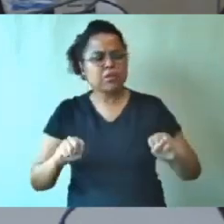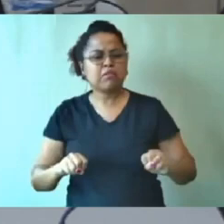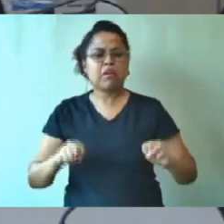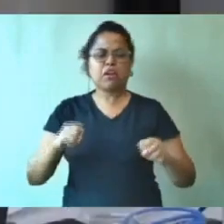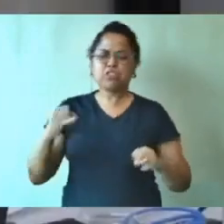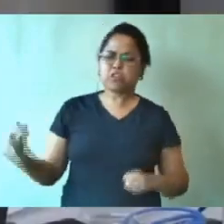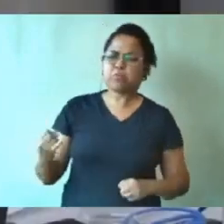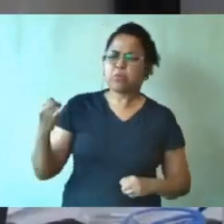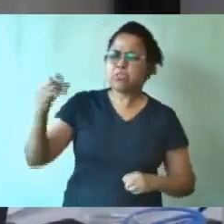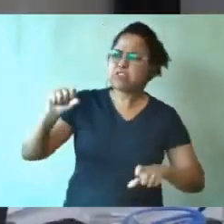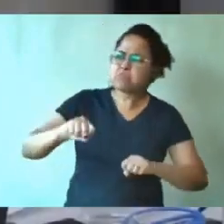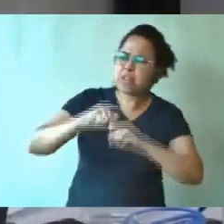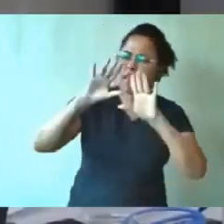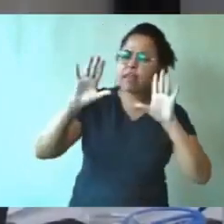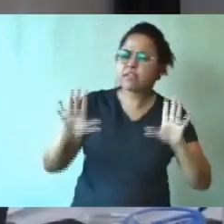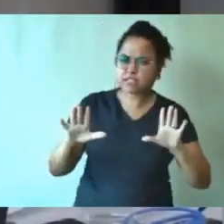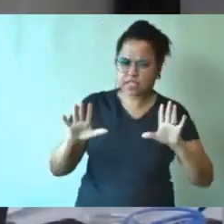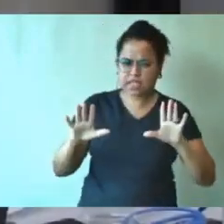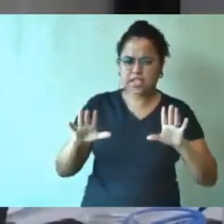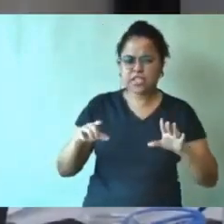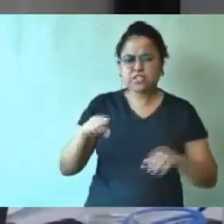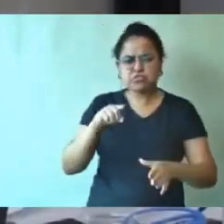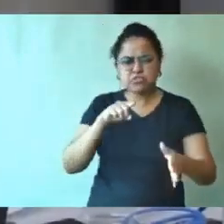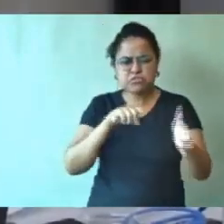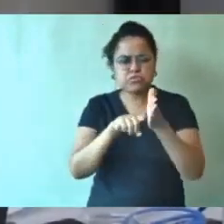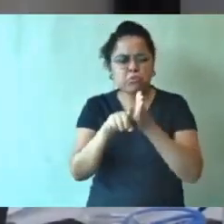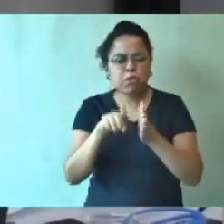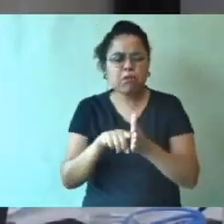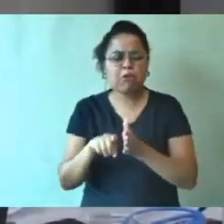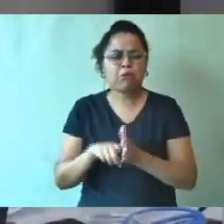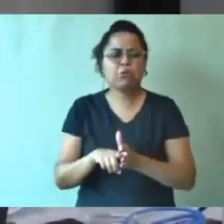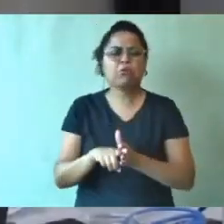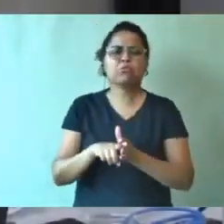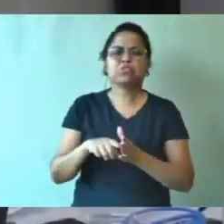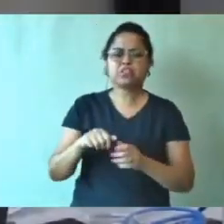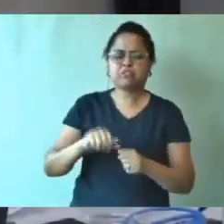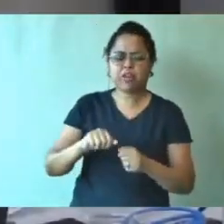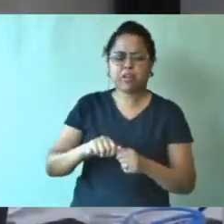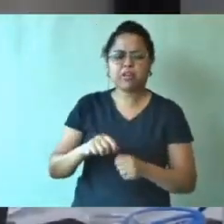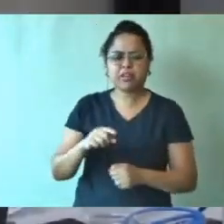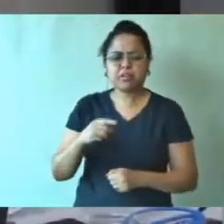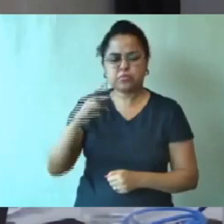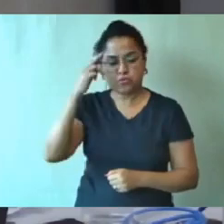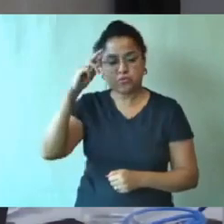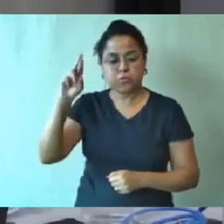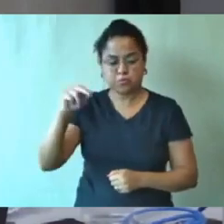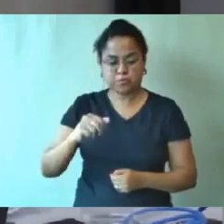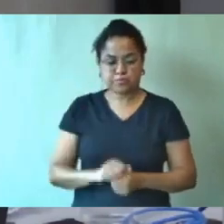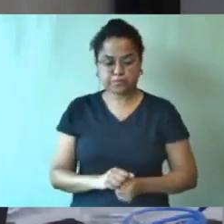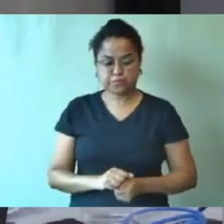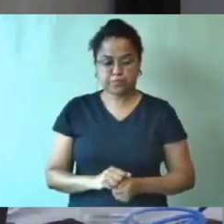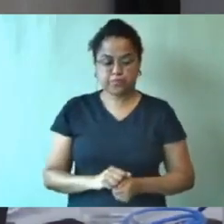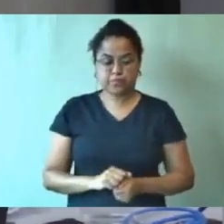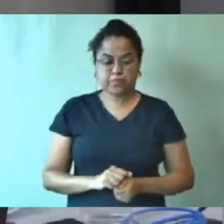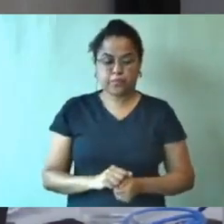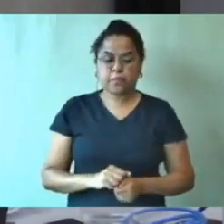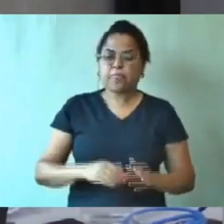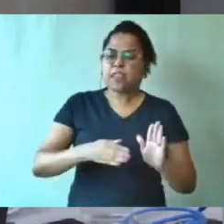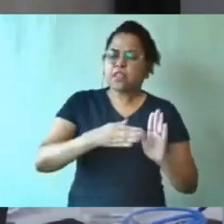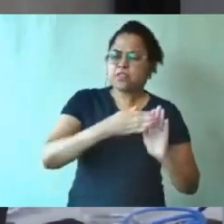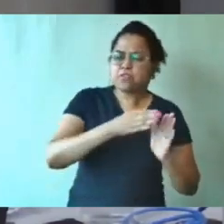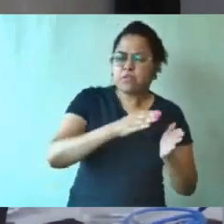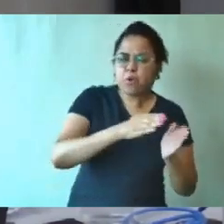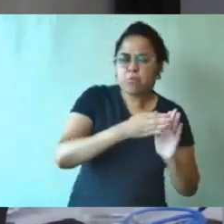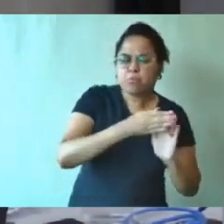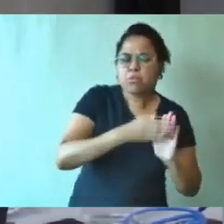esclarecer por meio de perguntas que faremos ao senhor. Então, faço aqui esse registro e de forma também protocolar,